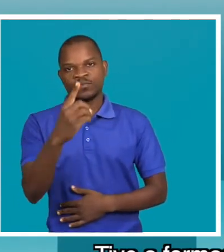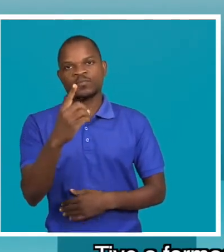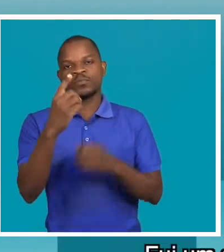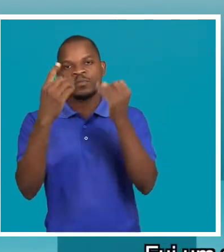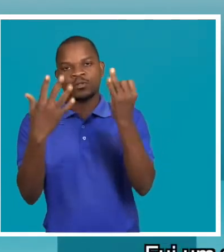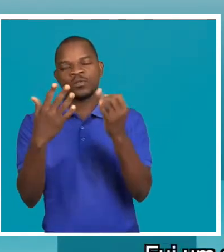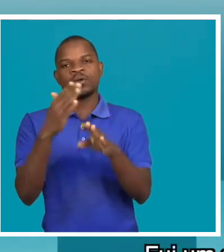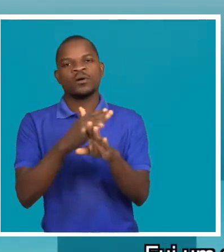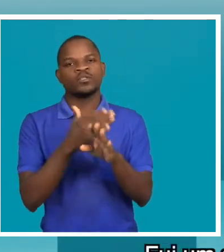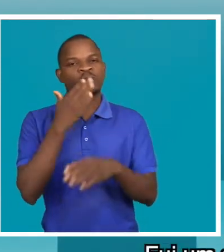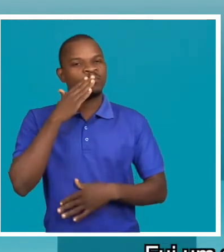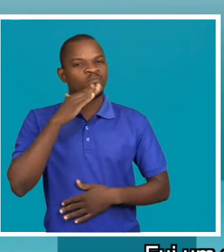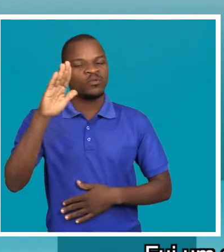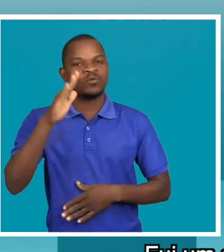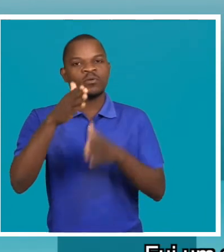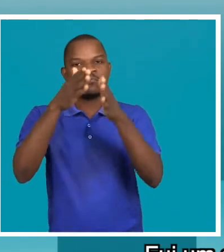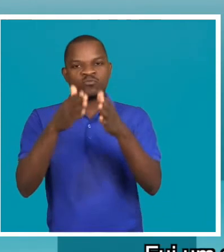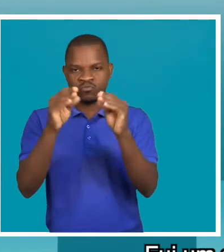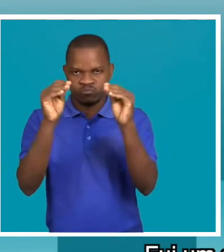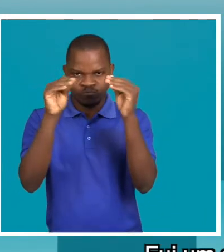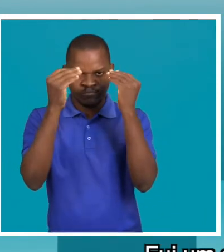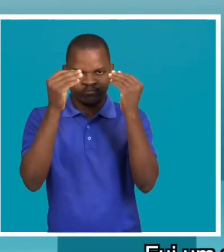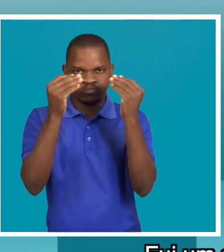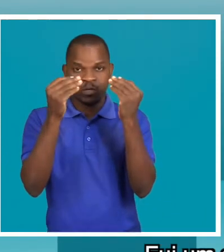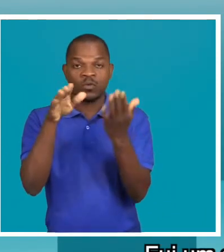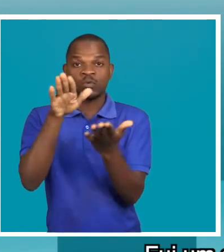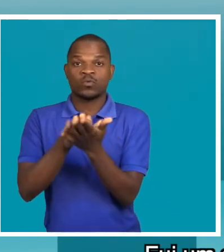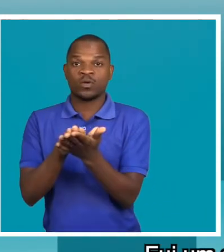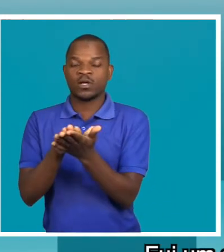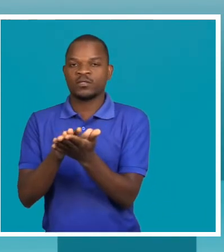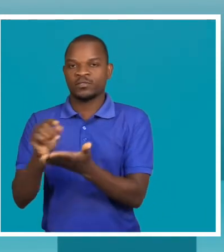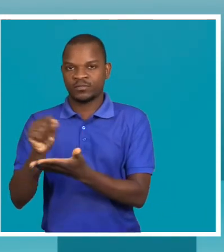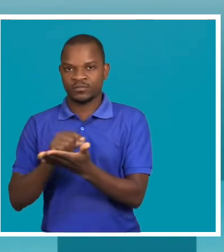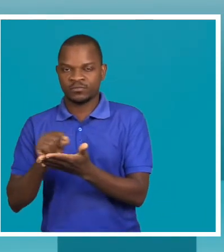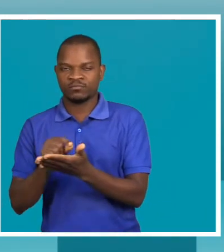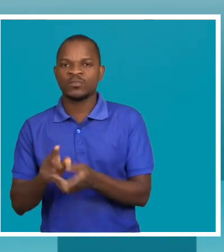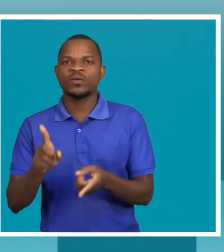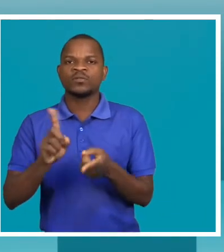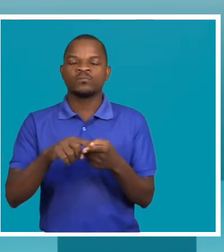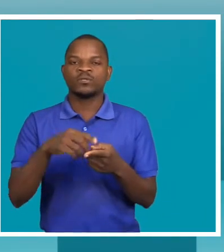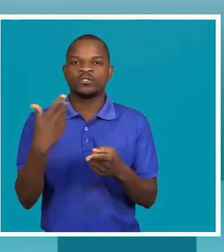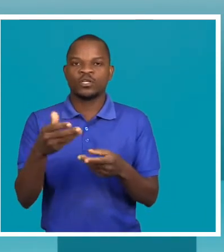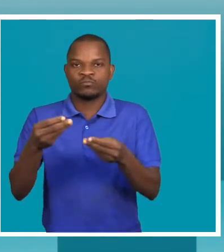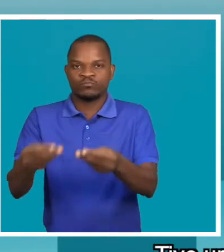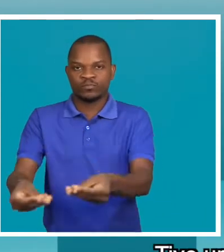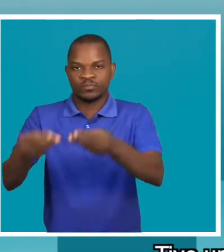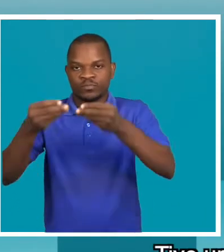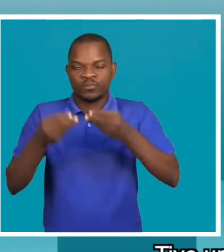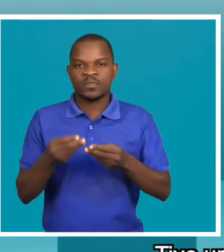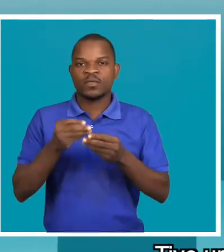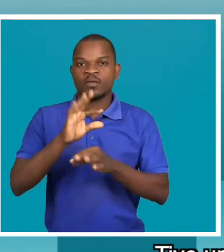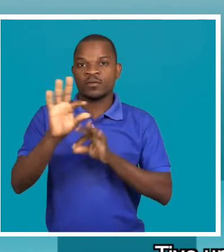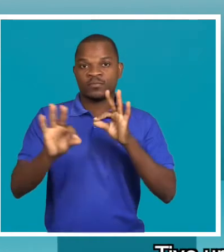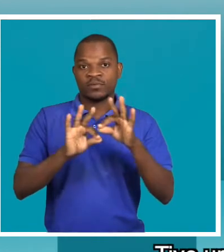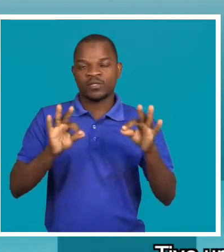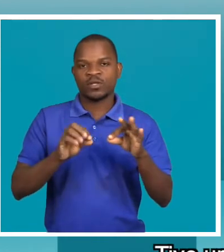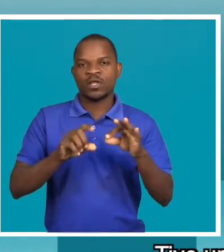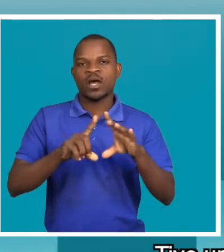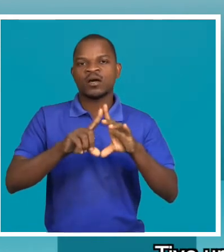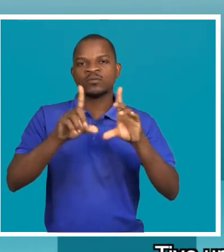Fui um dos melhores estudantes a nível da escola e tive um kit de uma